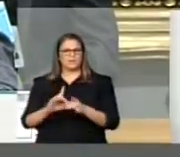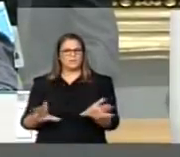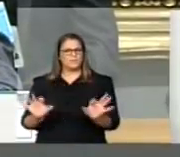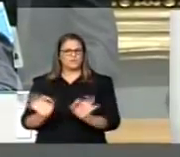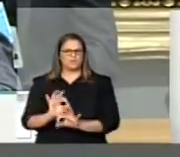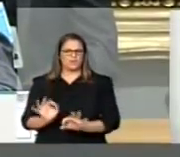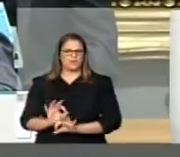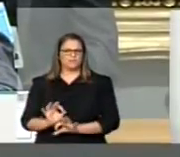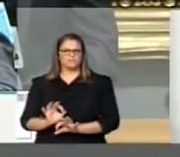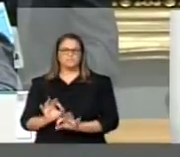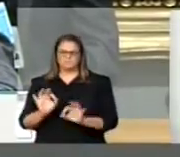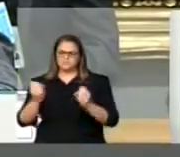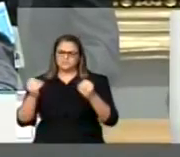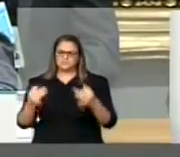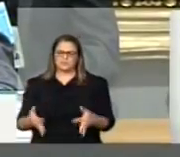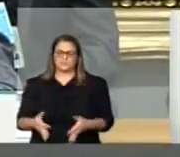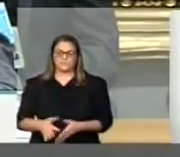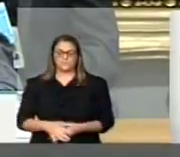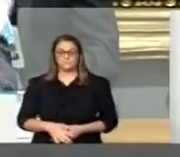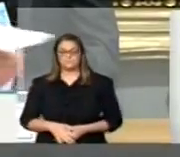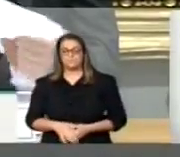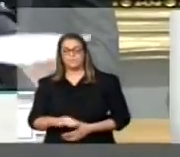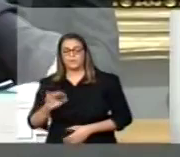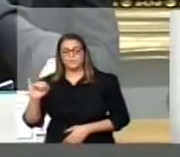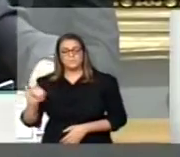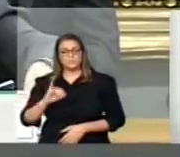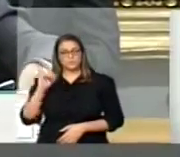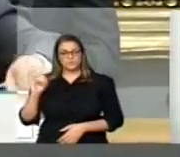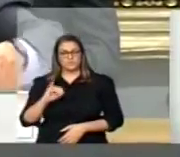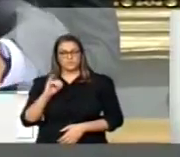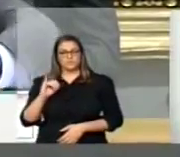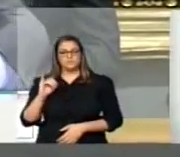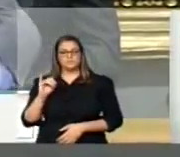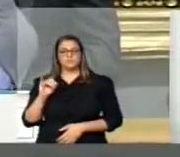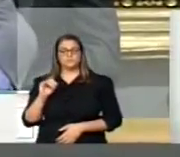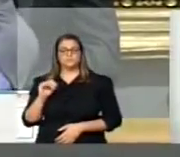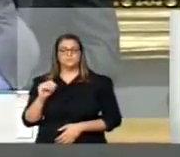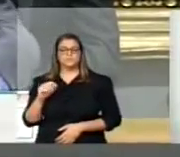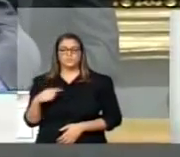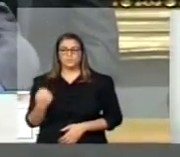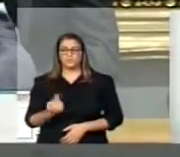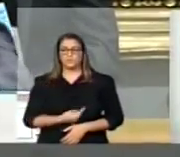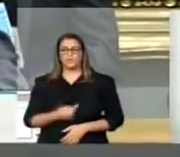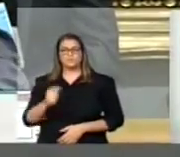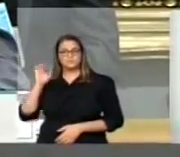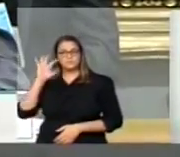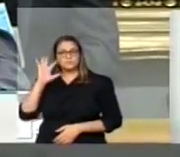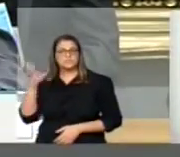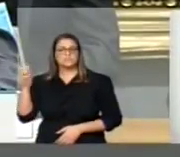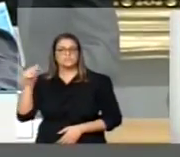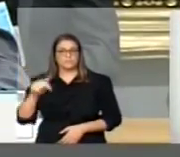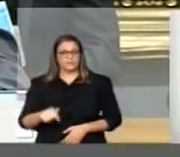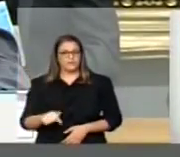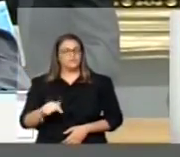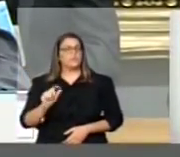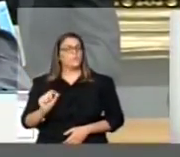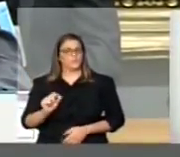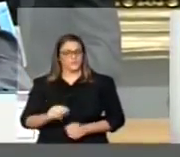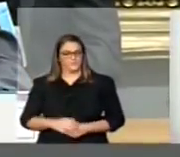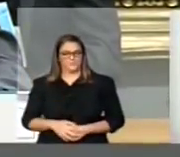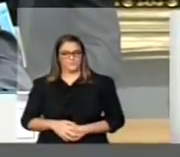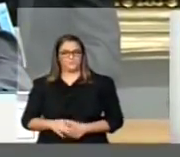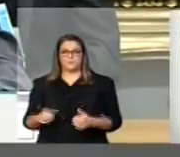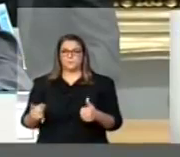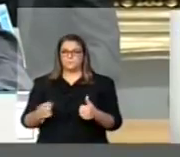importante deixar claro que a questão principal a ser decidida por nós, parlamentares, é se houve, primeiro,